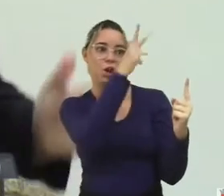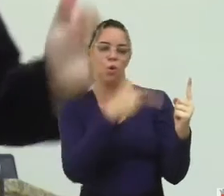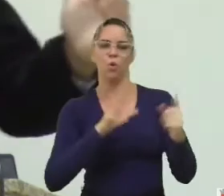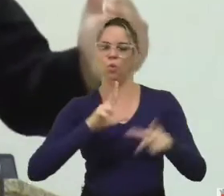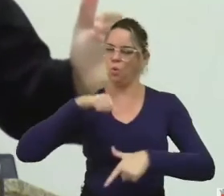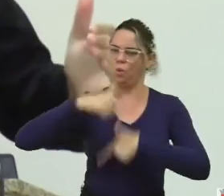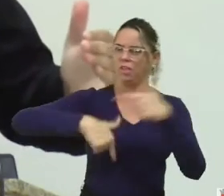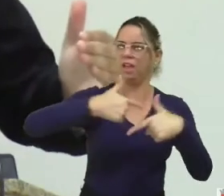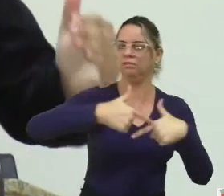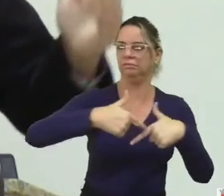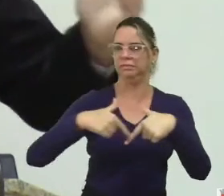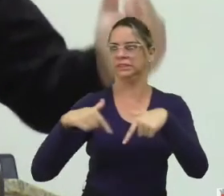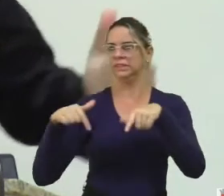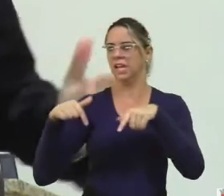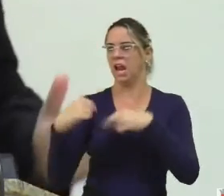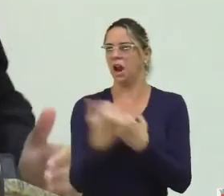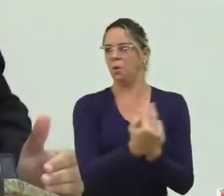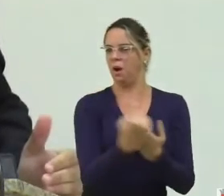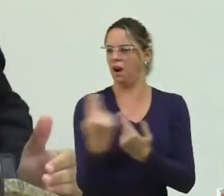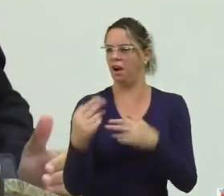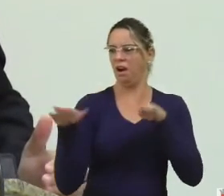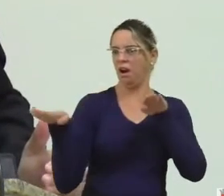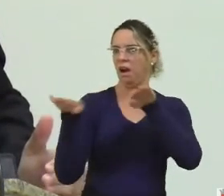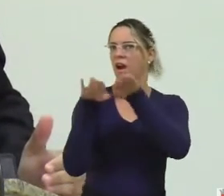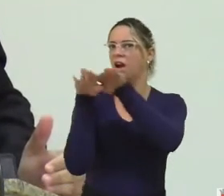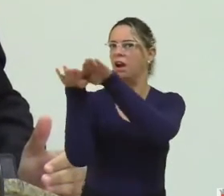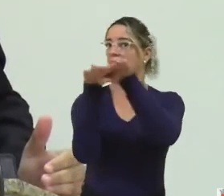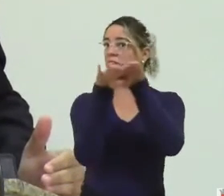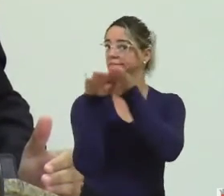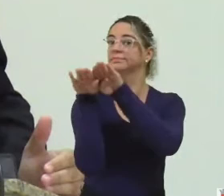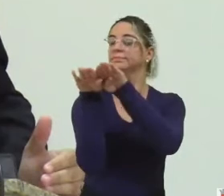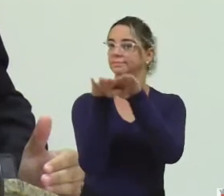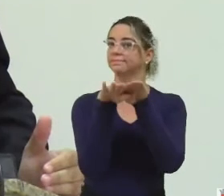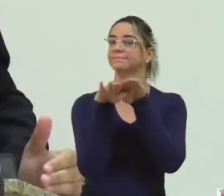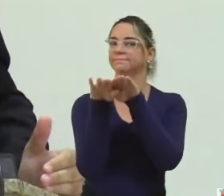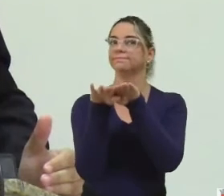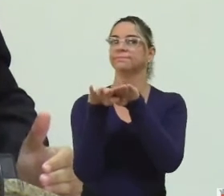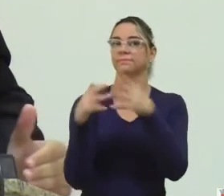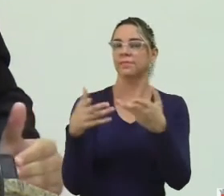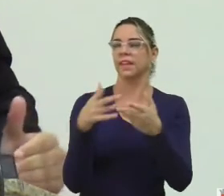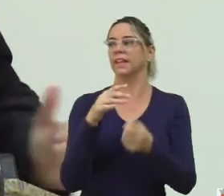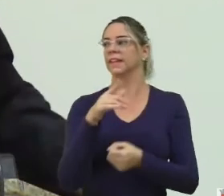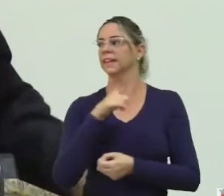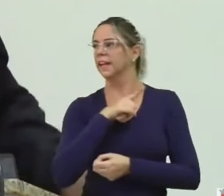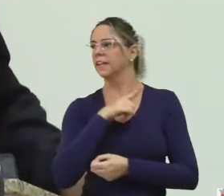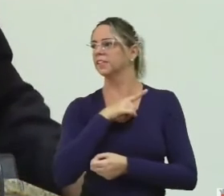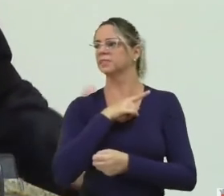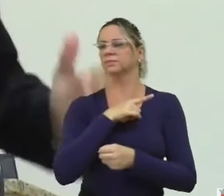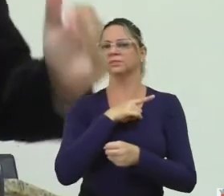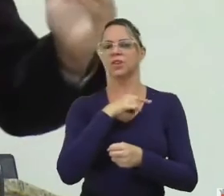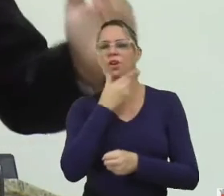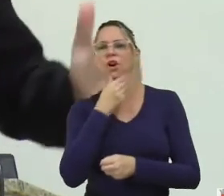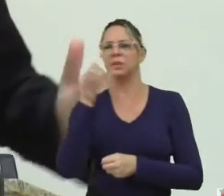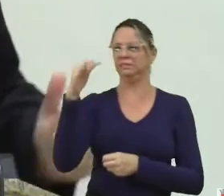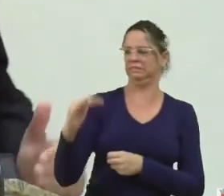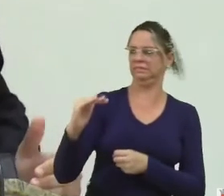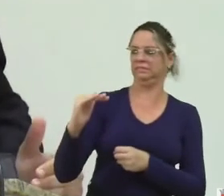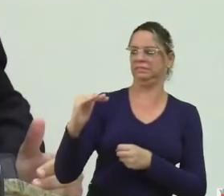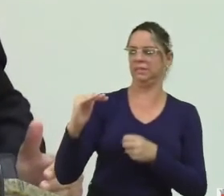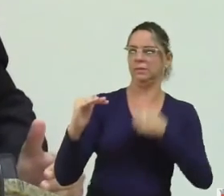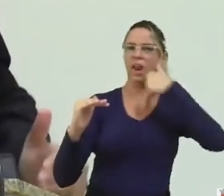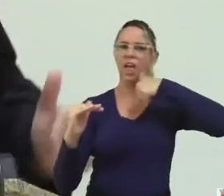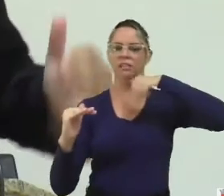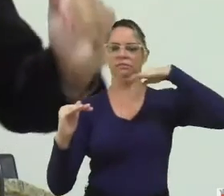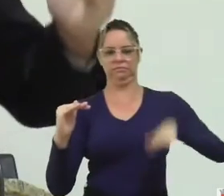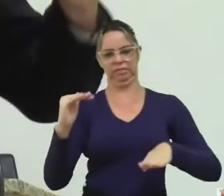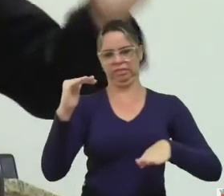vemos, estamos vendo aí, que tem ainda, existe muita desigualdade, mas as mulheres estão aí